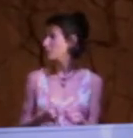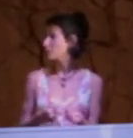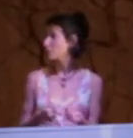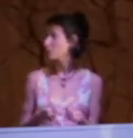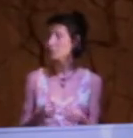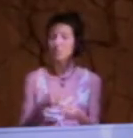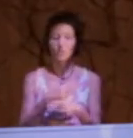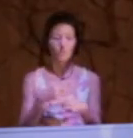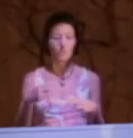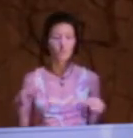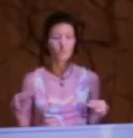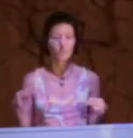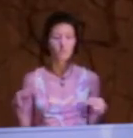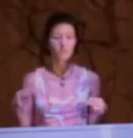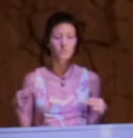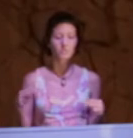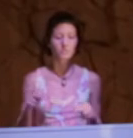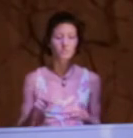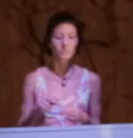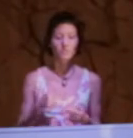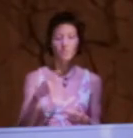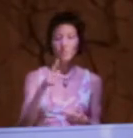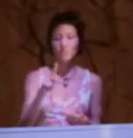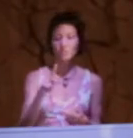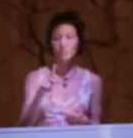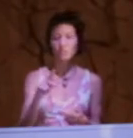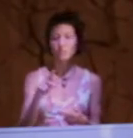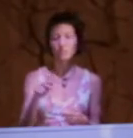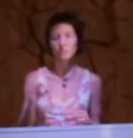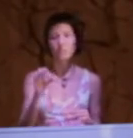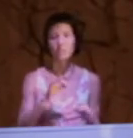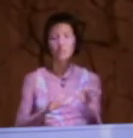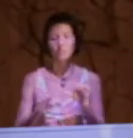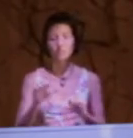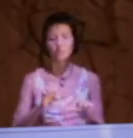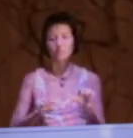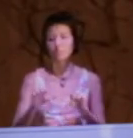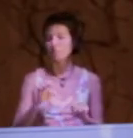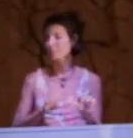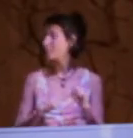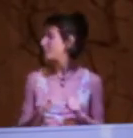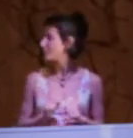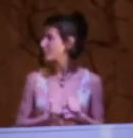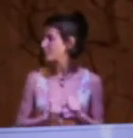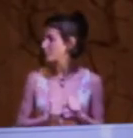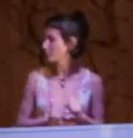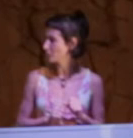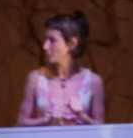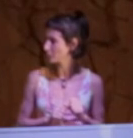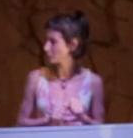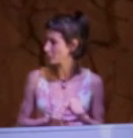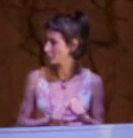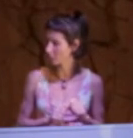como regionalismo, alguma coisa assim. Isso foi modificando, né? Foi sendo adotado e colocado força nessa questão de